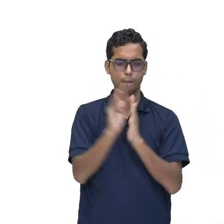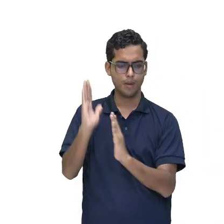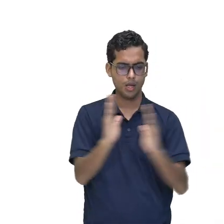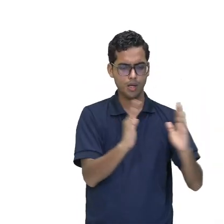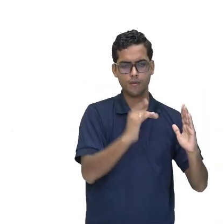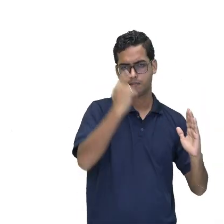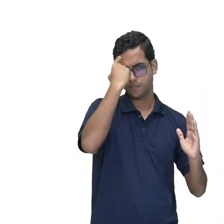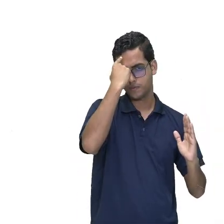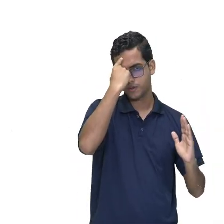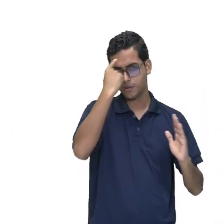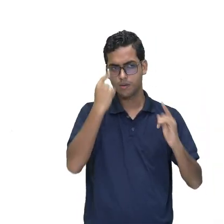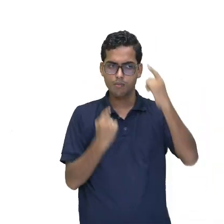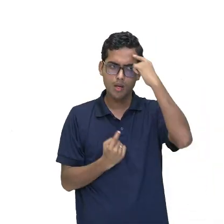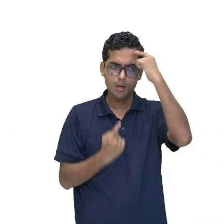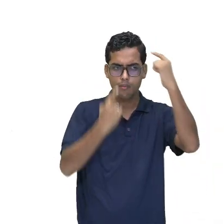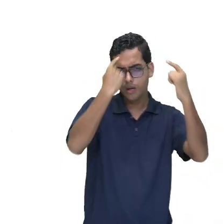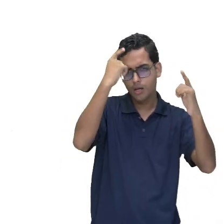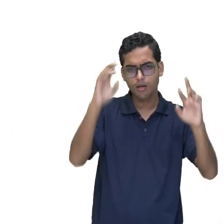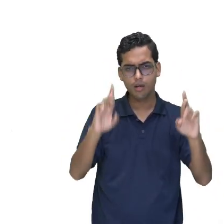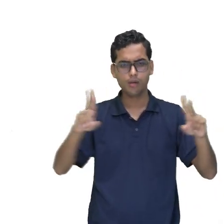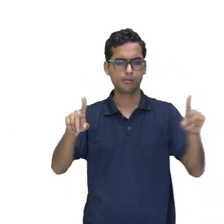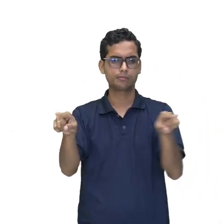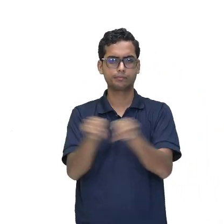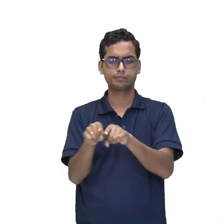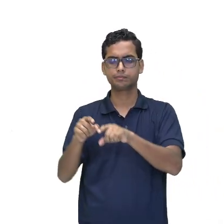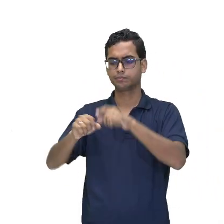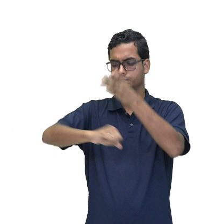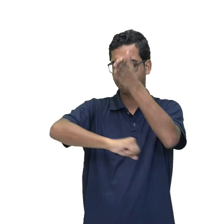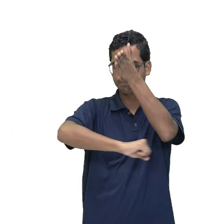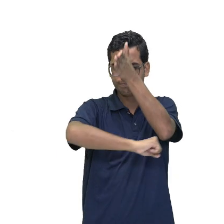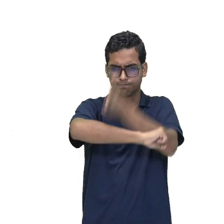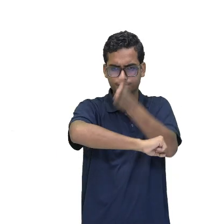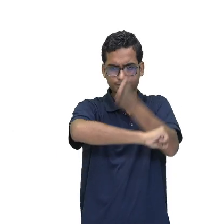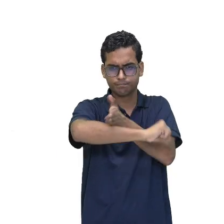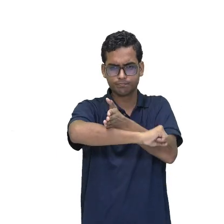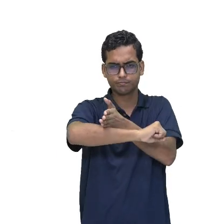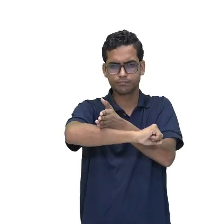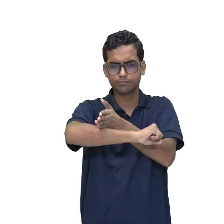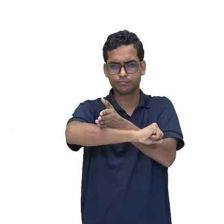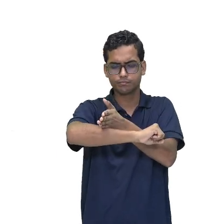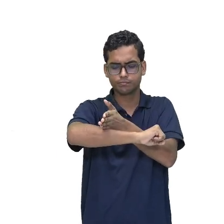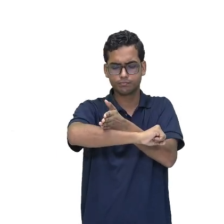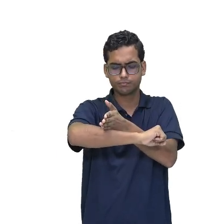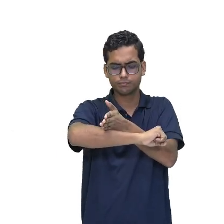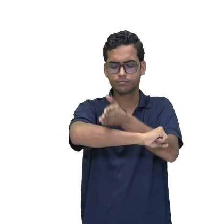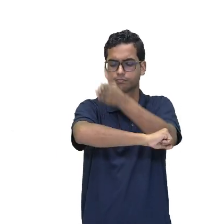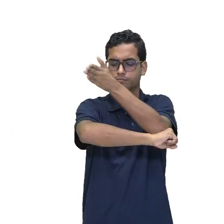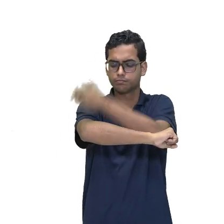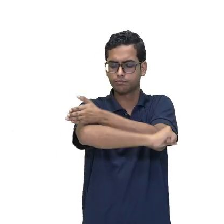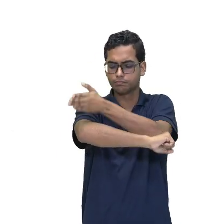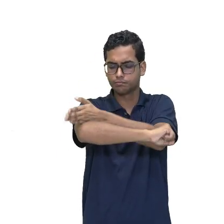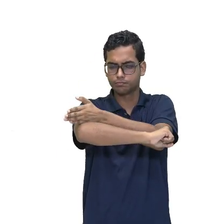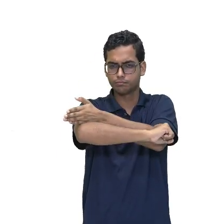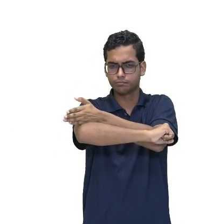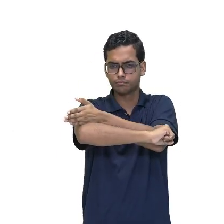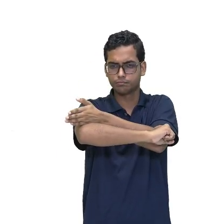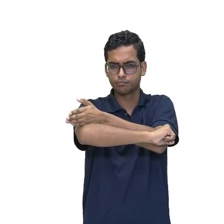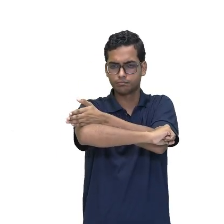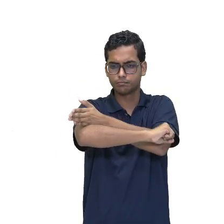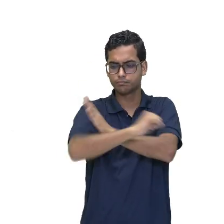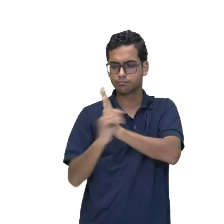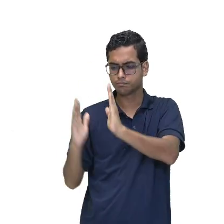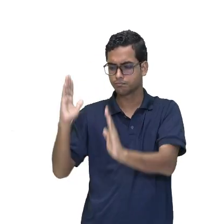pensamento diferente, como por exemplo na Idade Média e na Idade Antiga, nós vamos ter uma predominância, por exemplo,